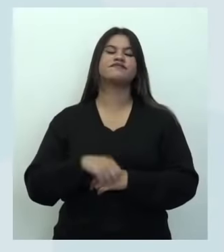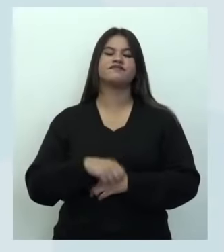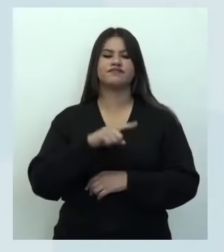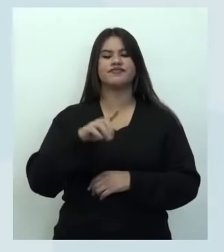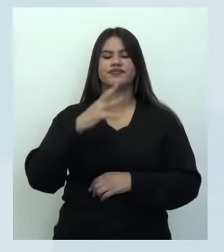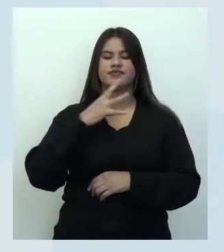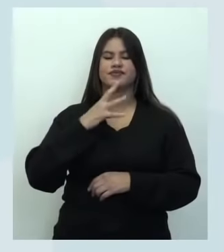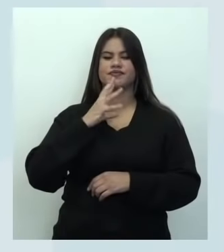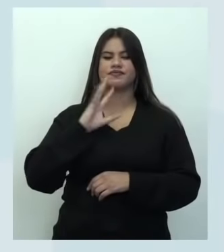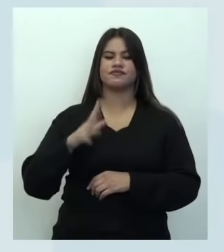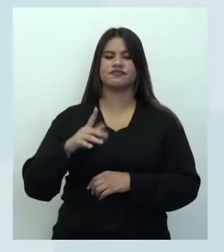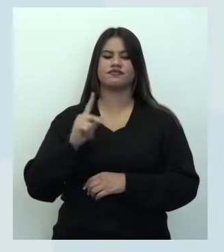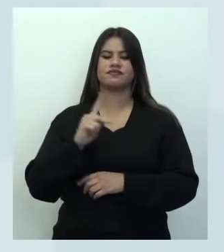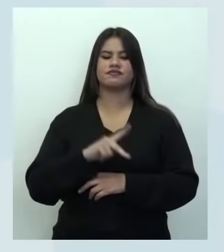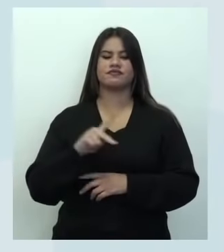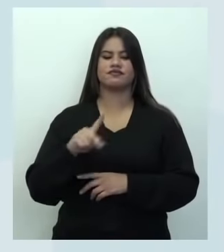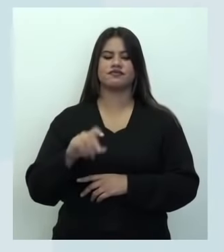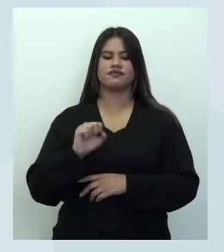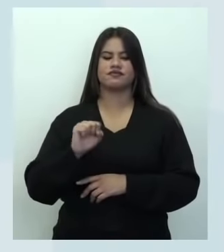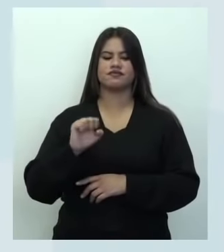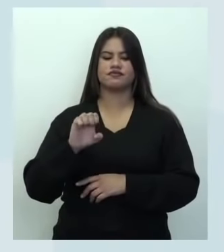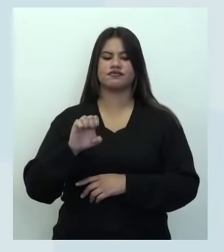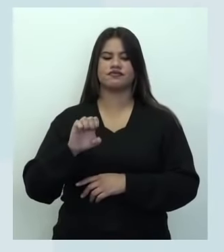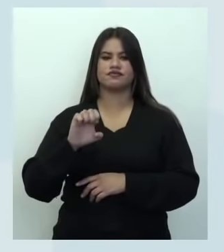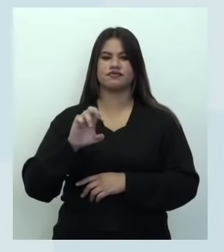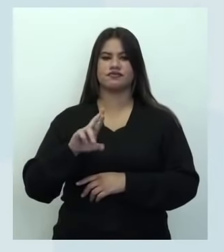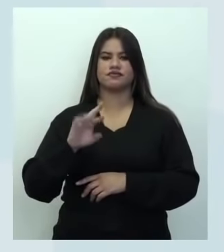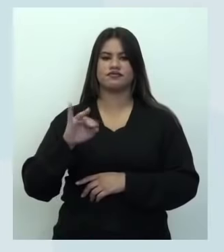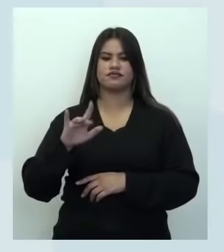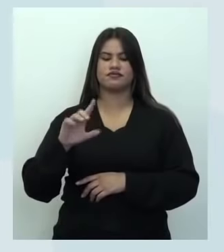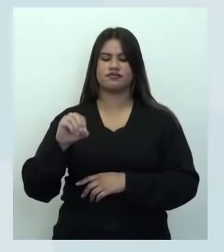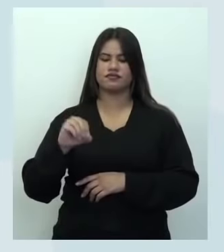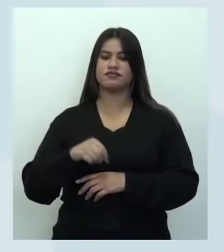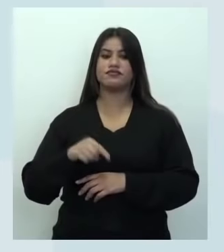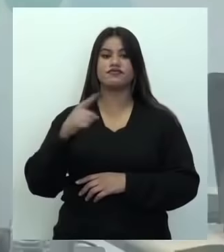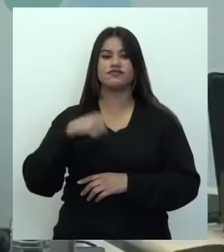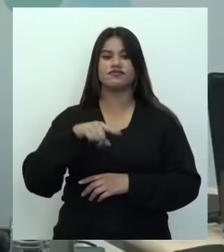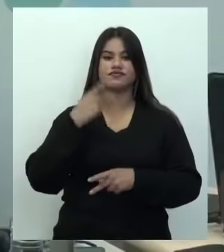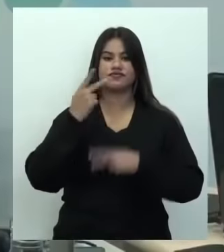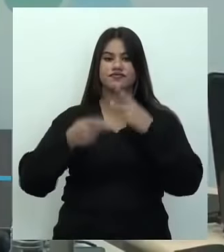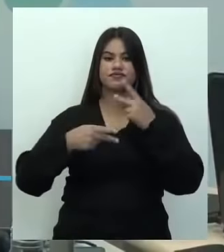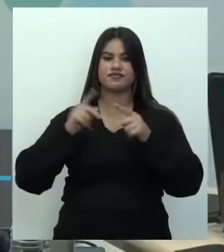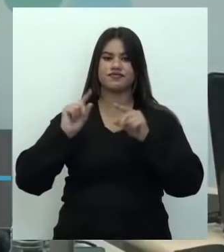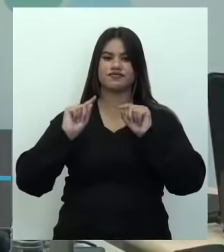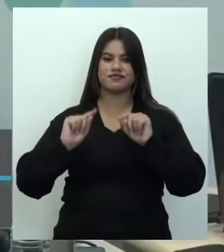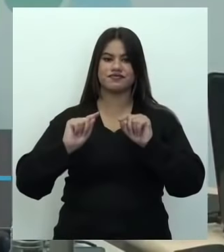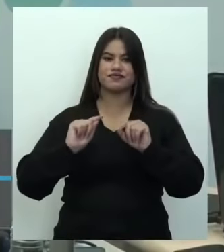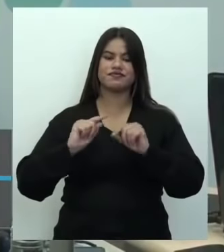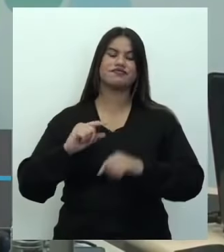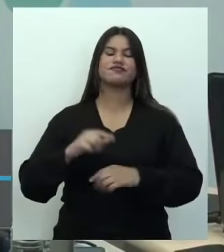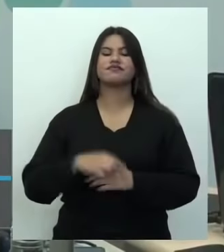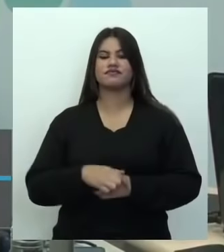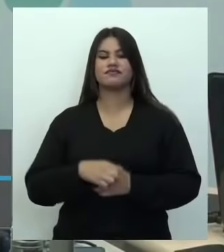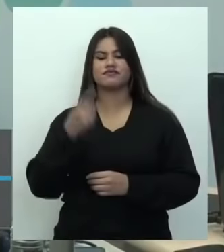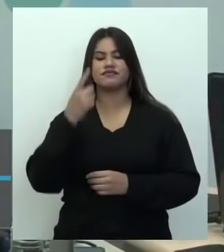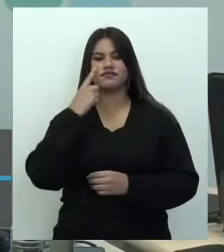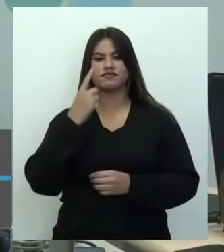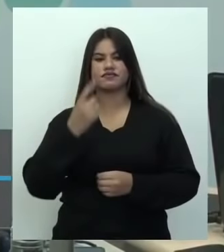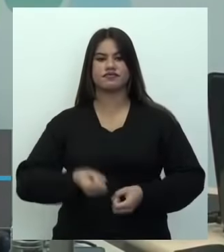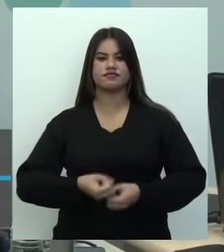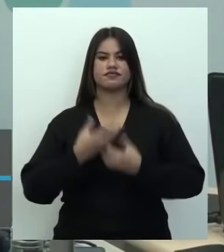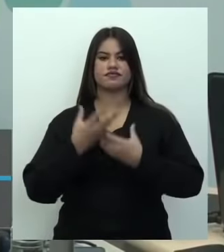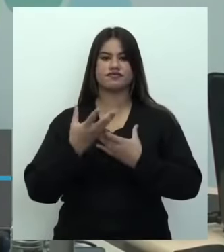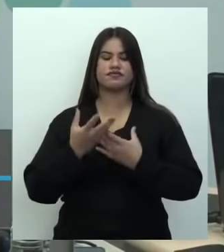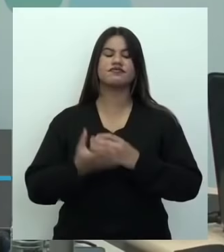e também do professor Sérgio. O que nós vamos tratar? Vamos lá para as informações iniciais da aula.